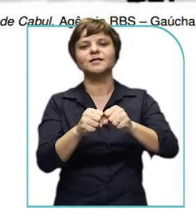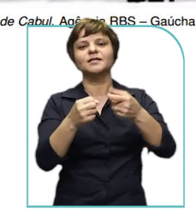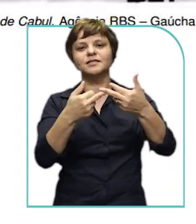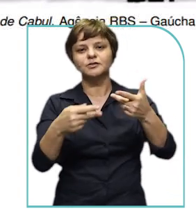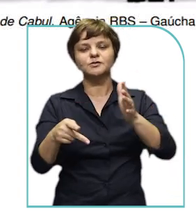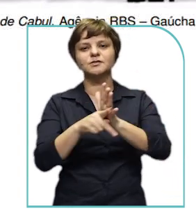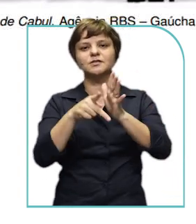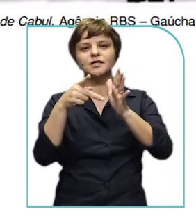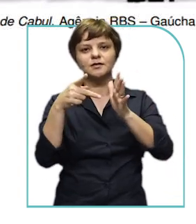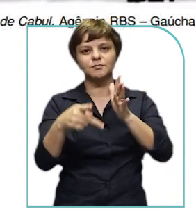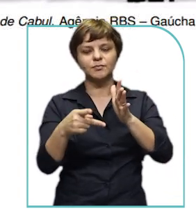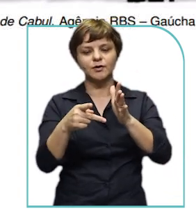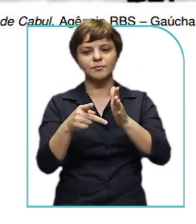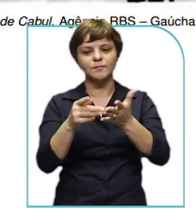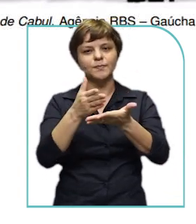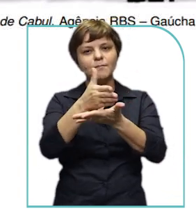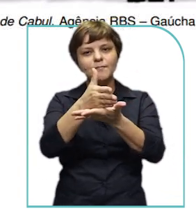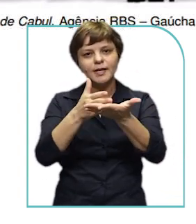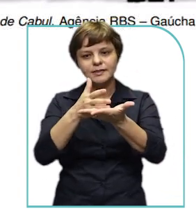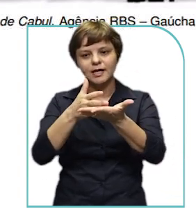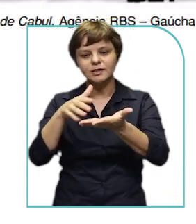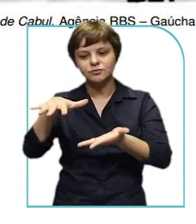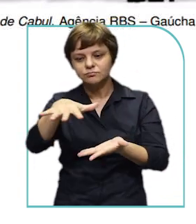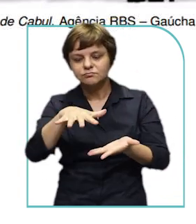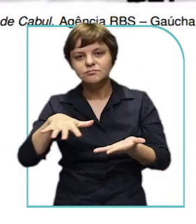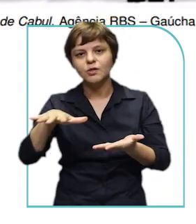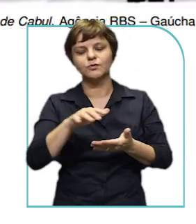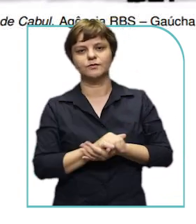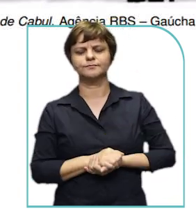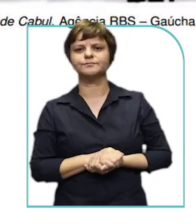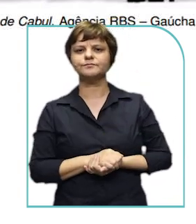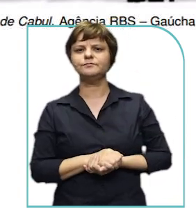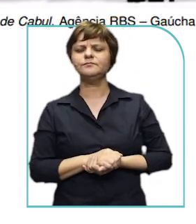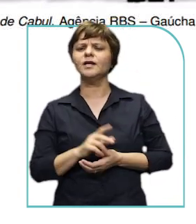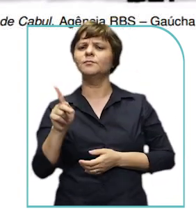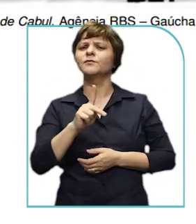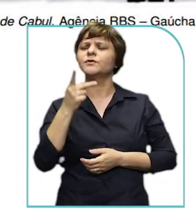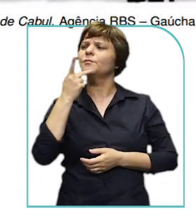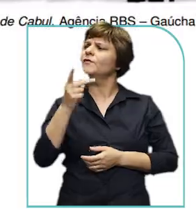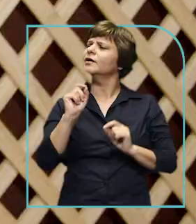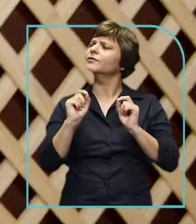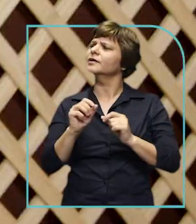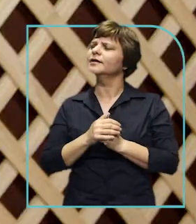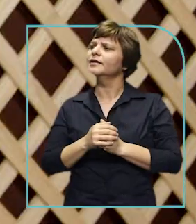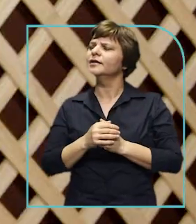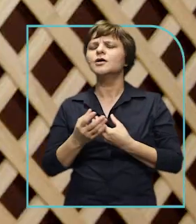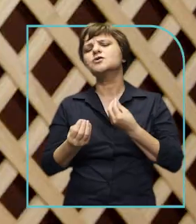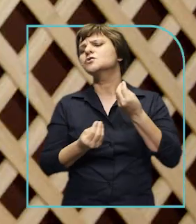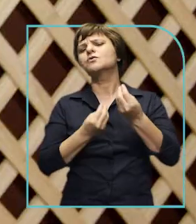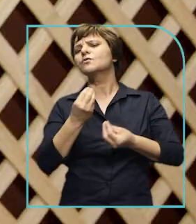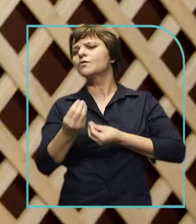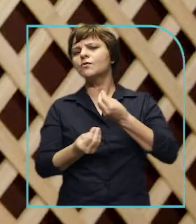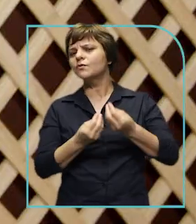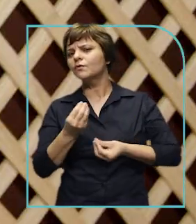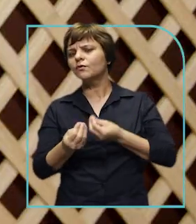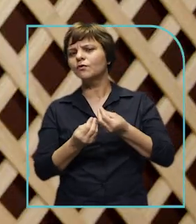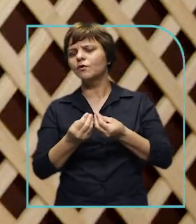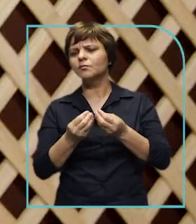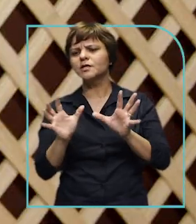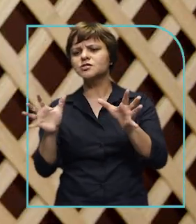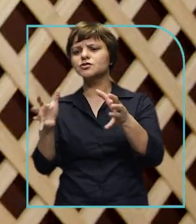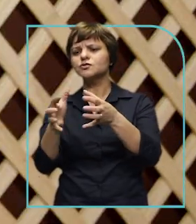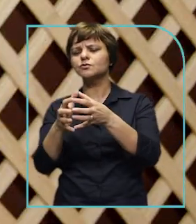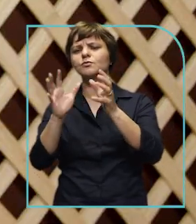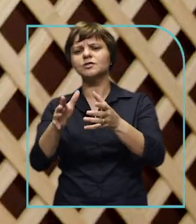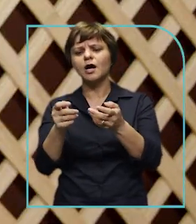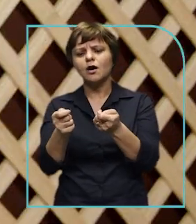tomado posse de metade do território. Professor, me fala uma coisa. Como é que esses